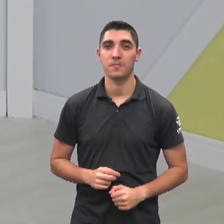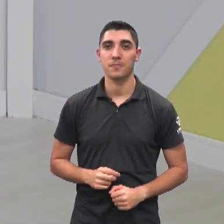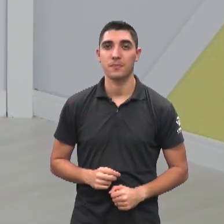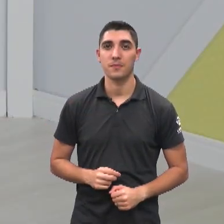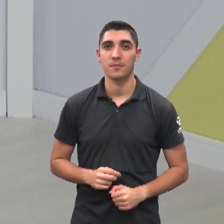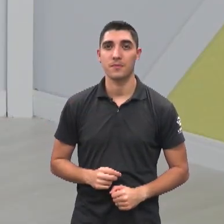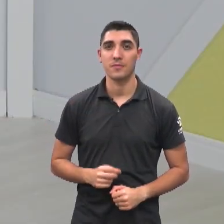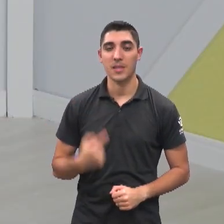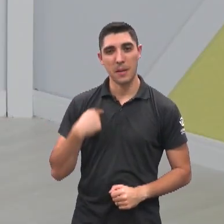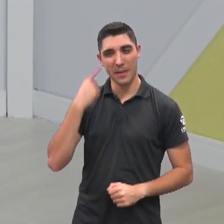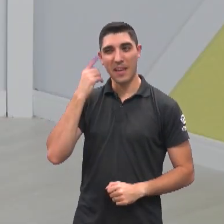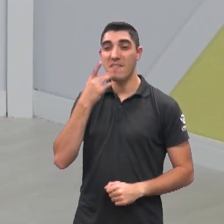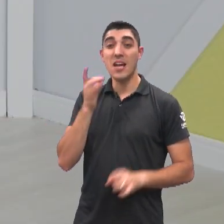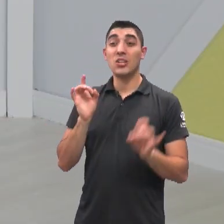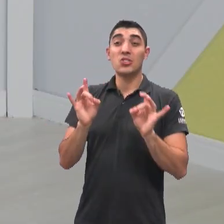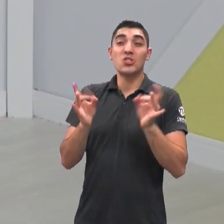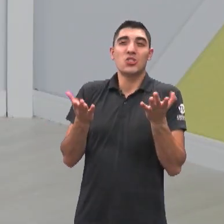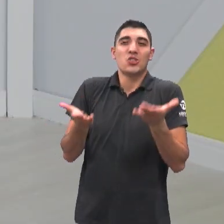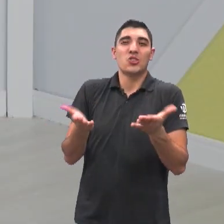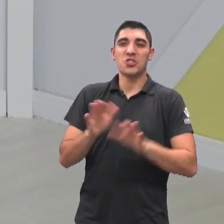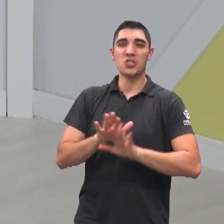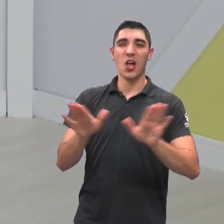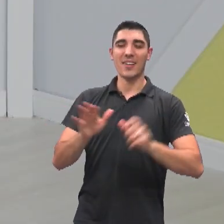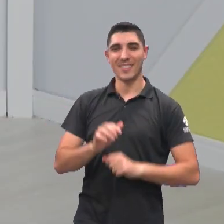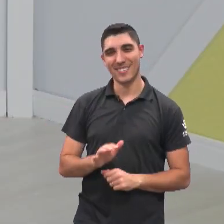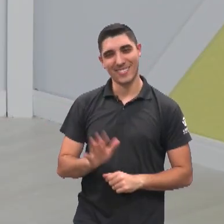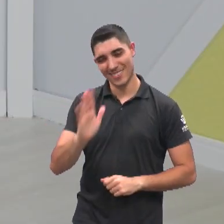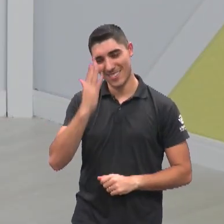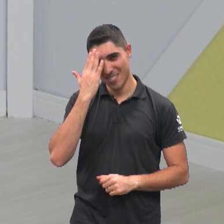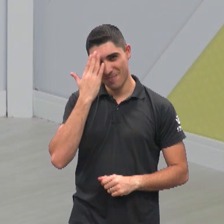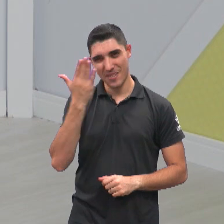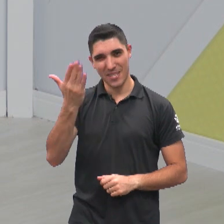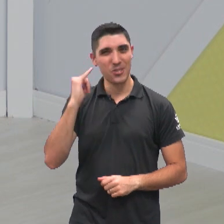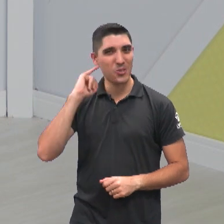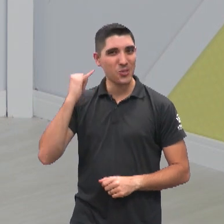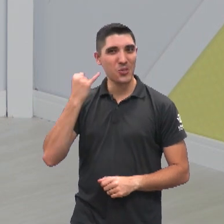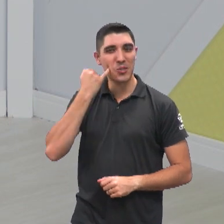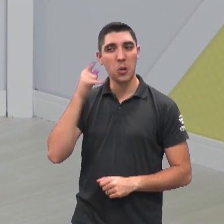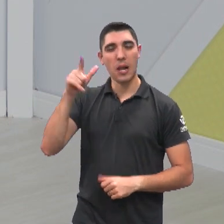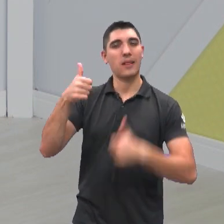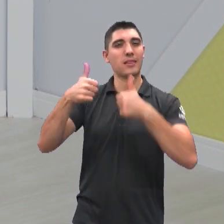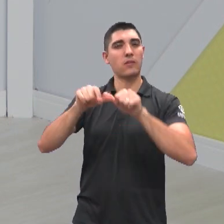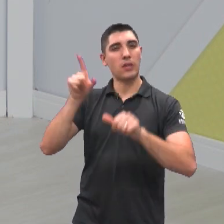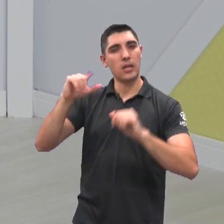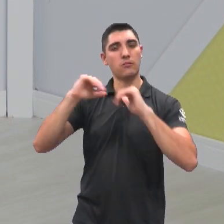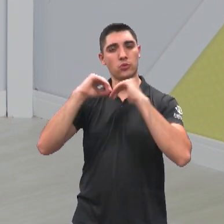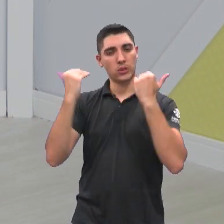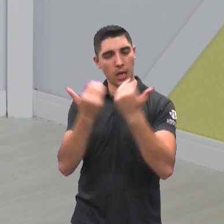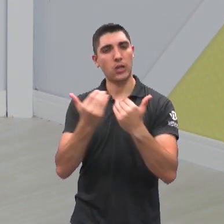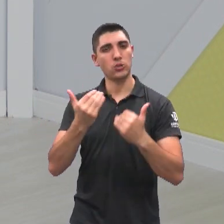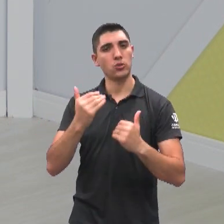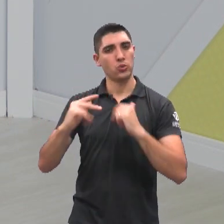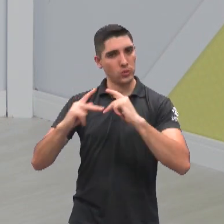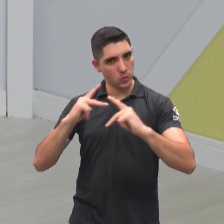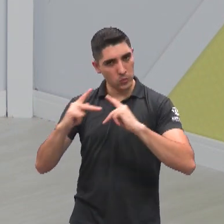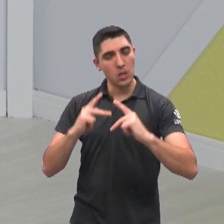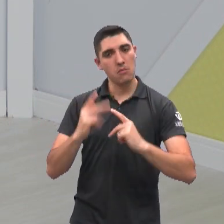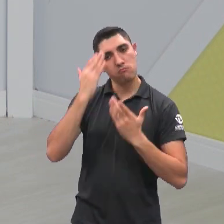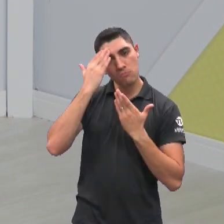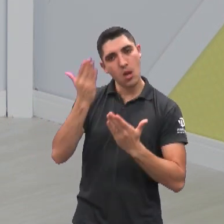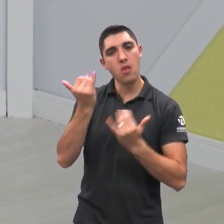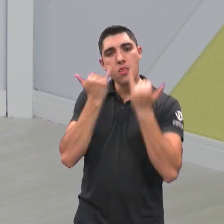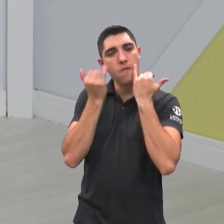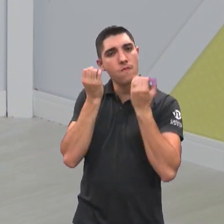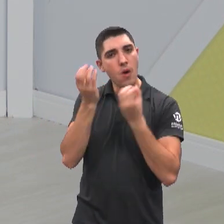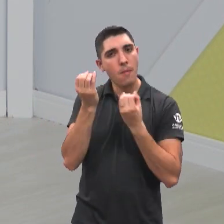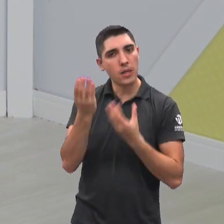isso é só, pessoal, né? Ia embora, mas não. Valeu, João. Obrigado lá na porta do Martins Pereira, atualizando as informações deste jogo treino